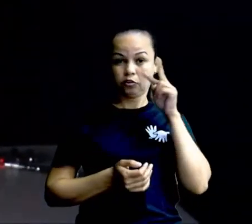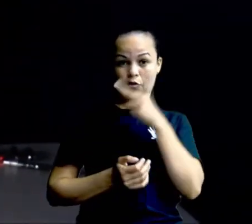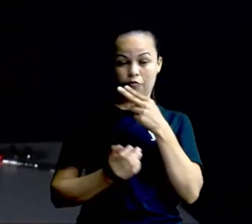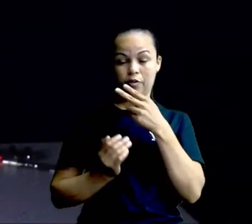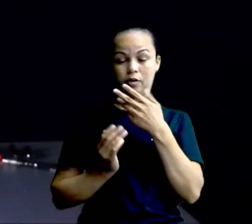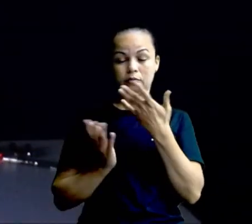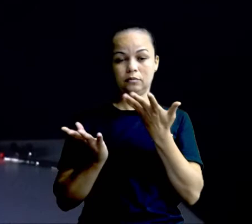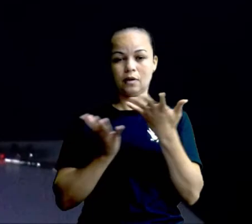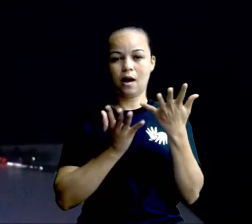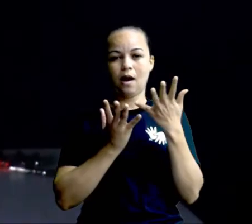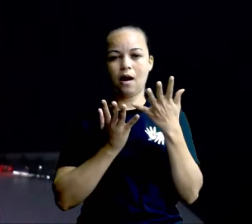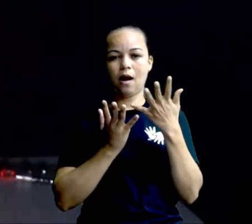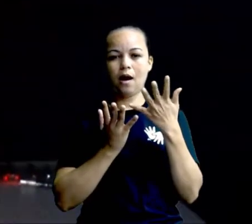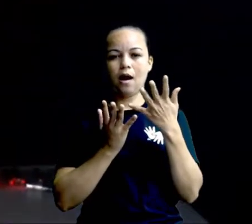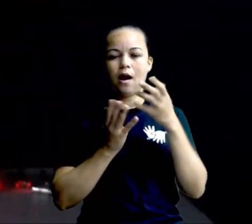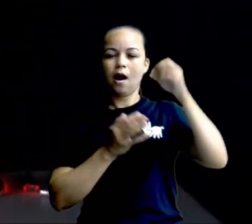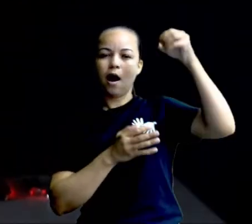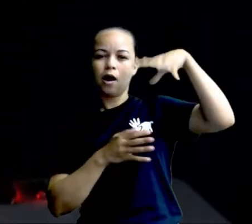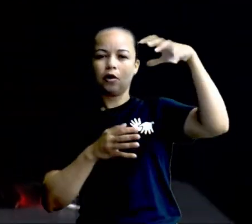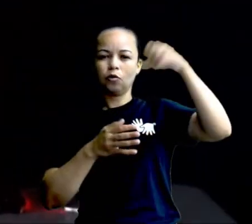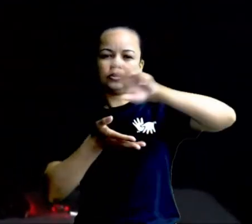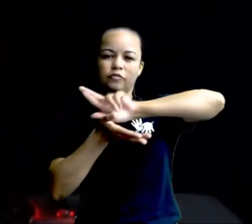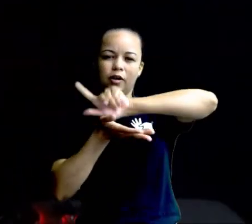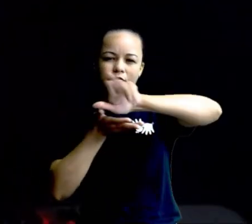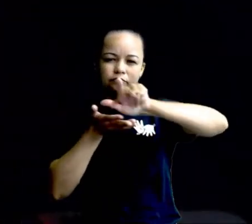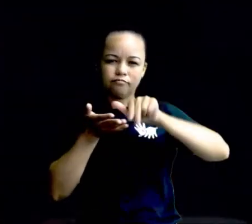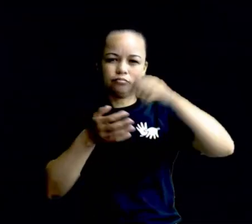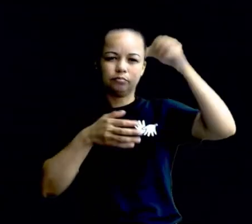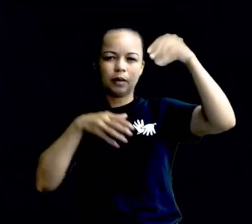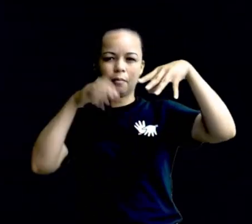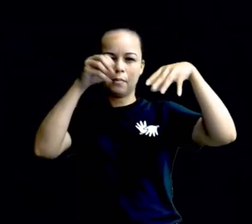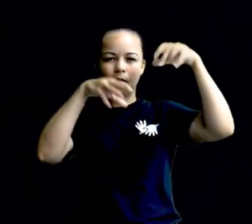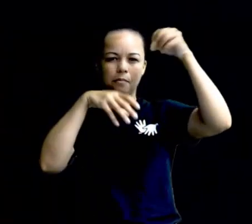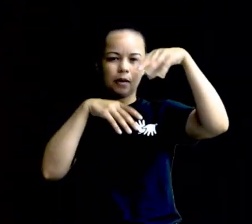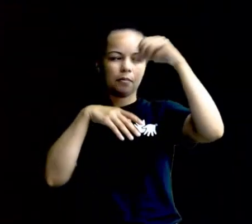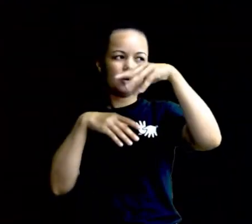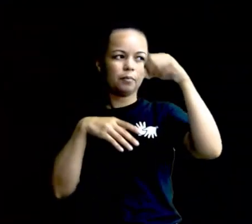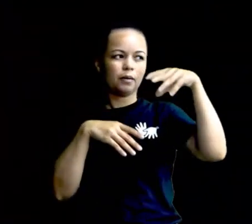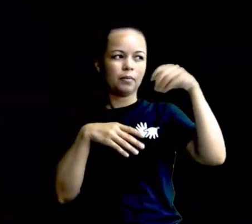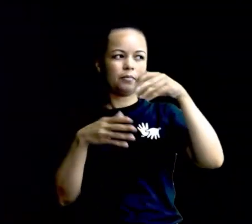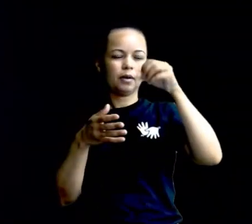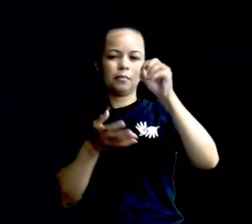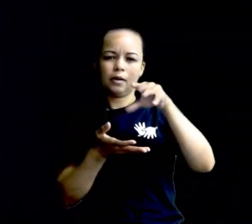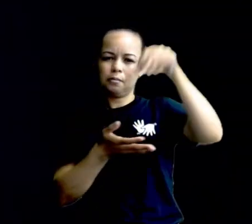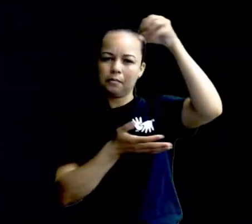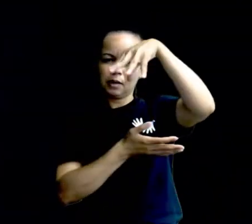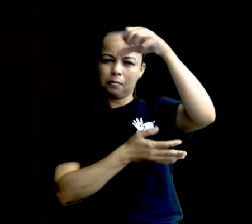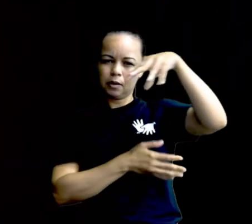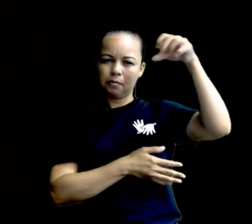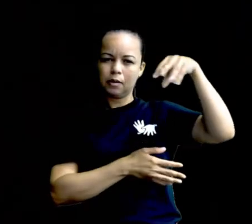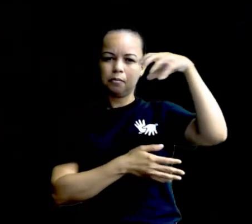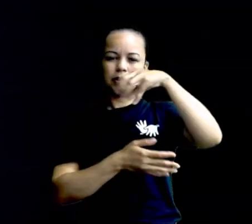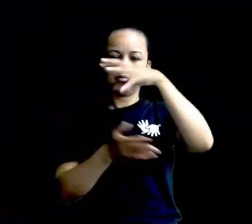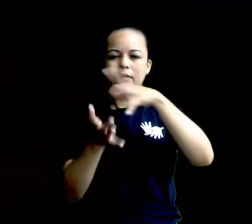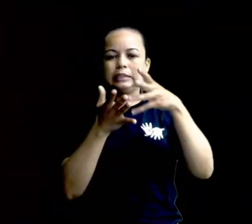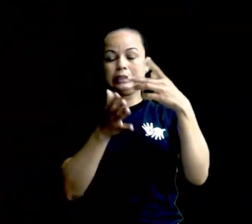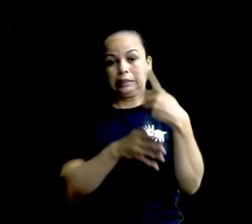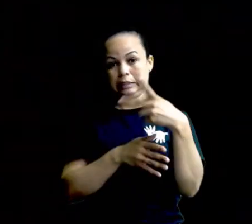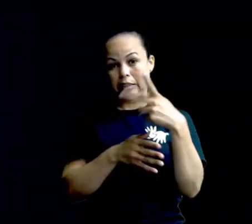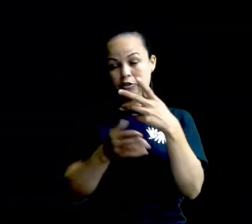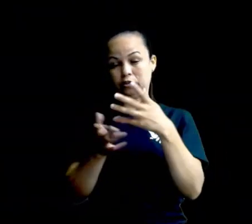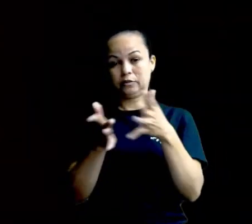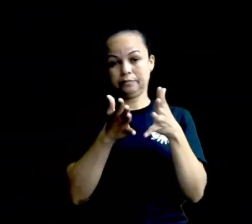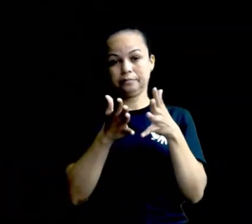Estou vendo aqui, a luz vai sofrer aqui várias e várias reflexões, tá? Várias